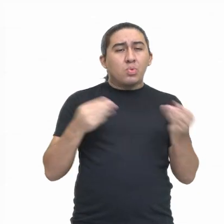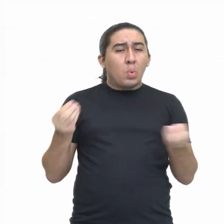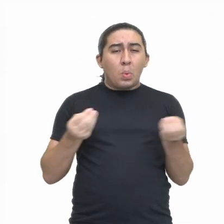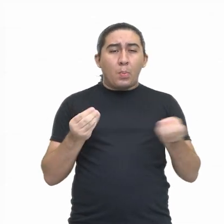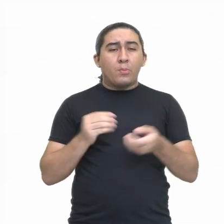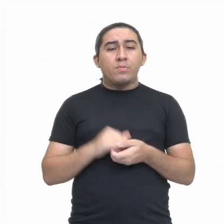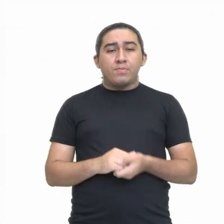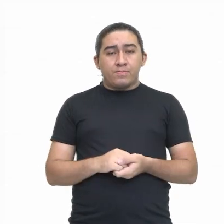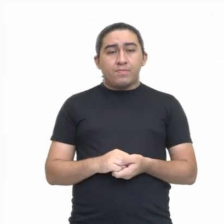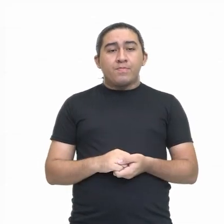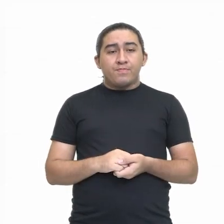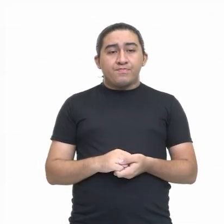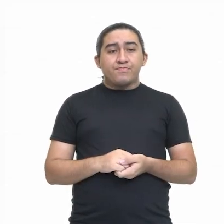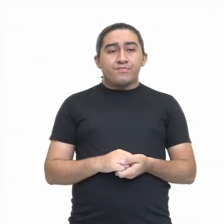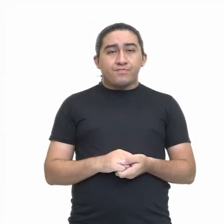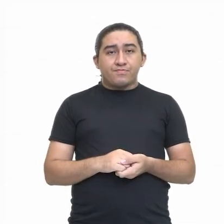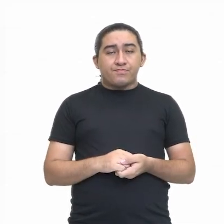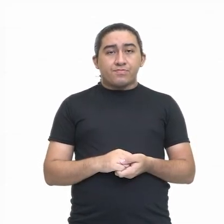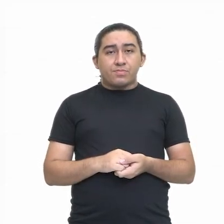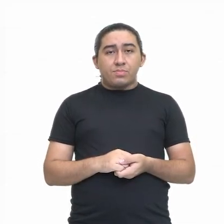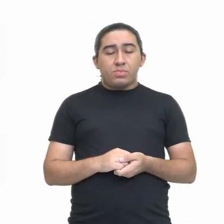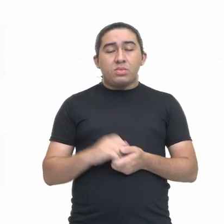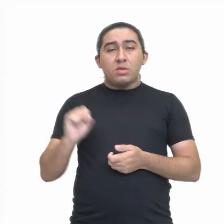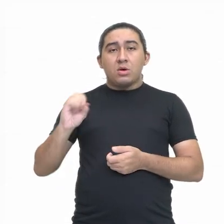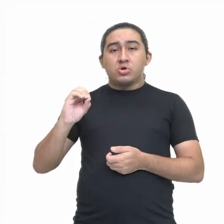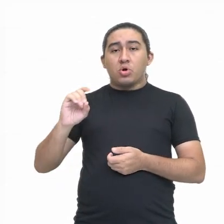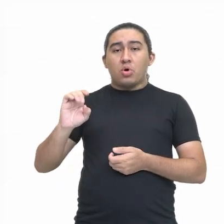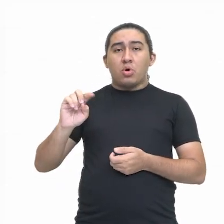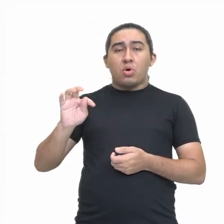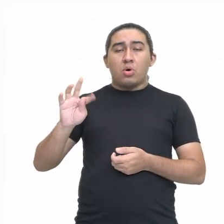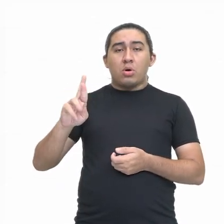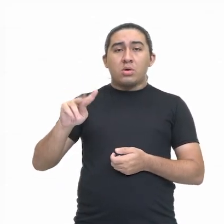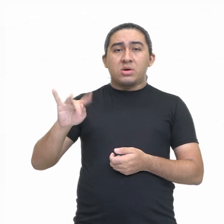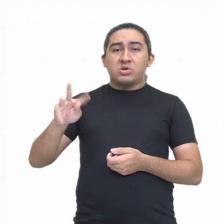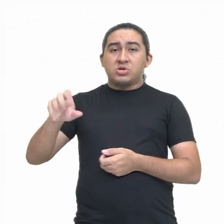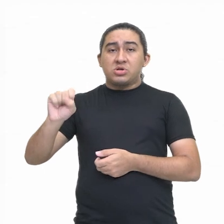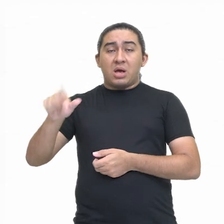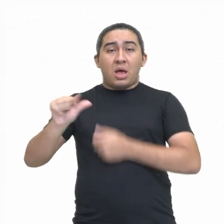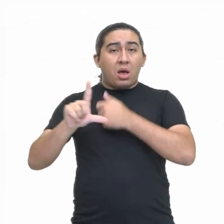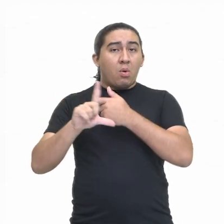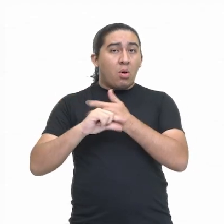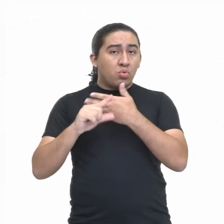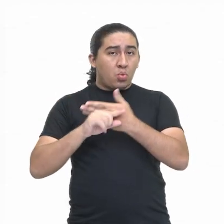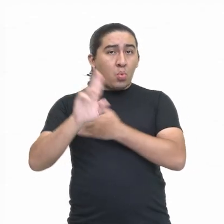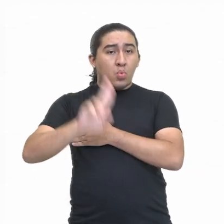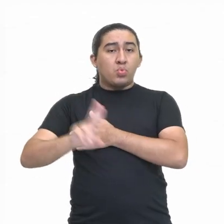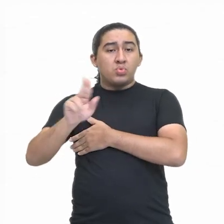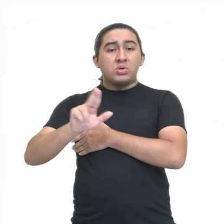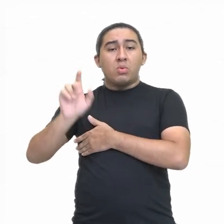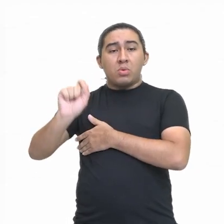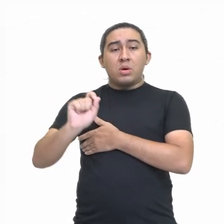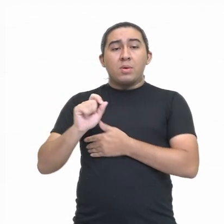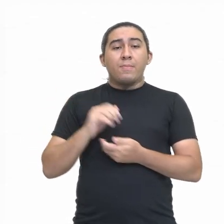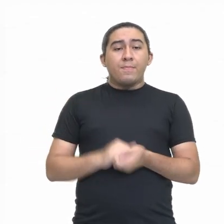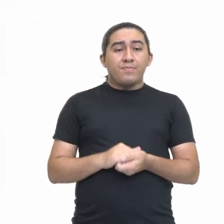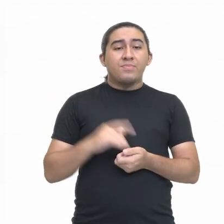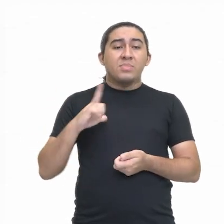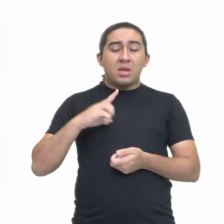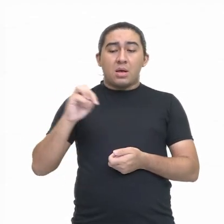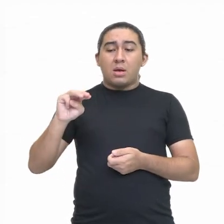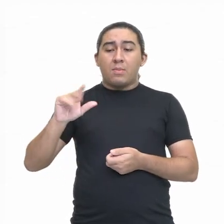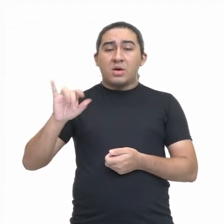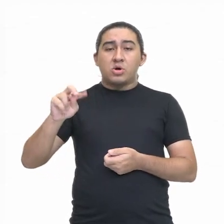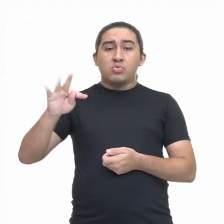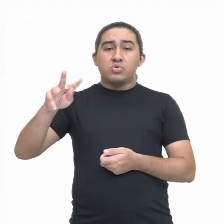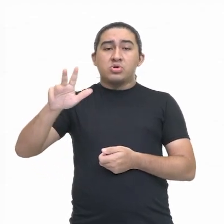história. Sócrates utilizava um método, que era o método da maiêutica, a ironia e maiêutica, que nós falamos do